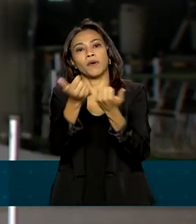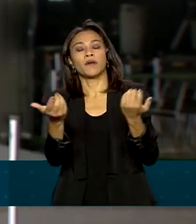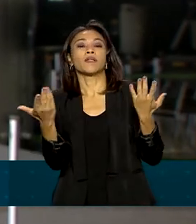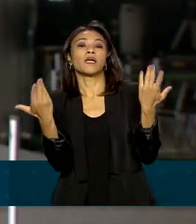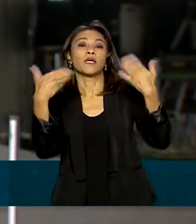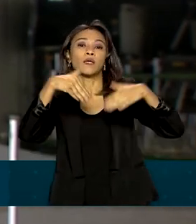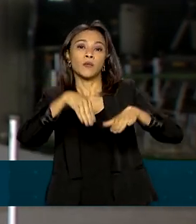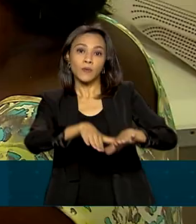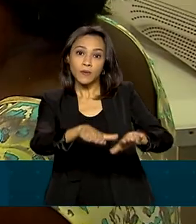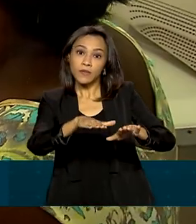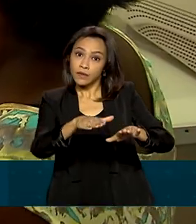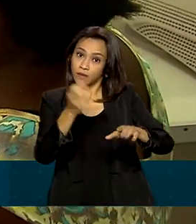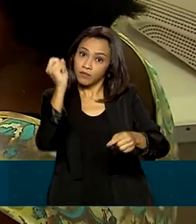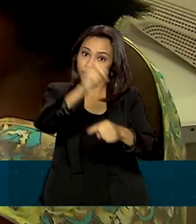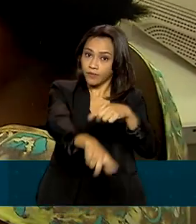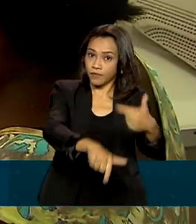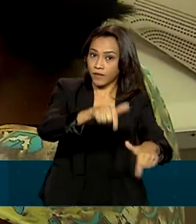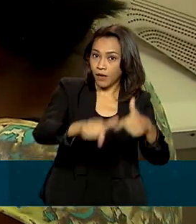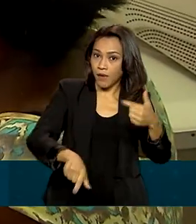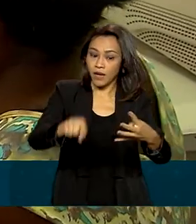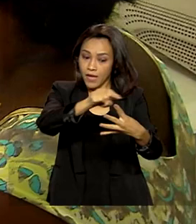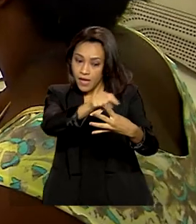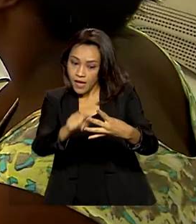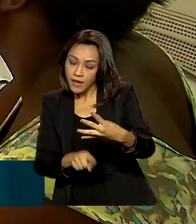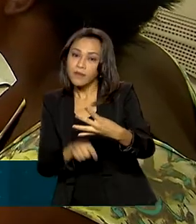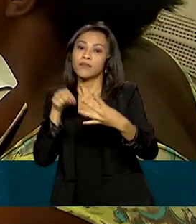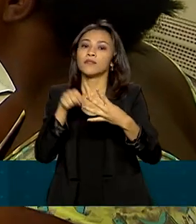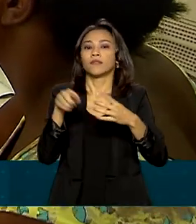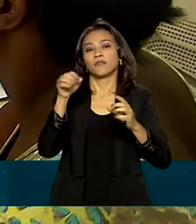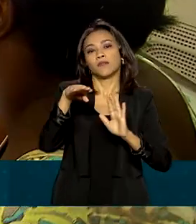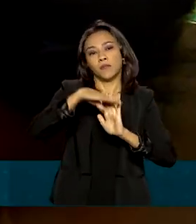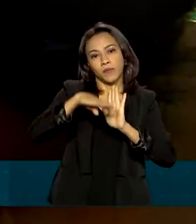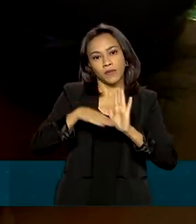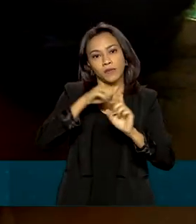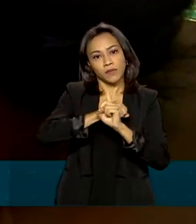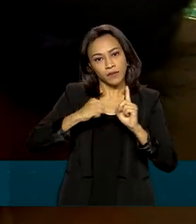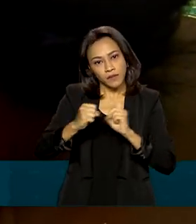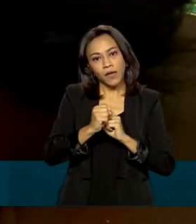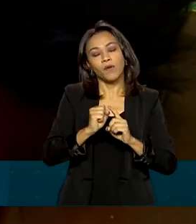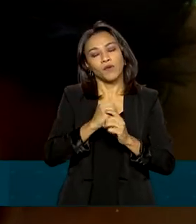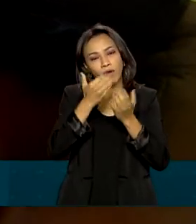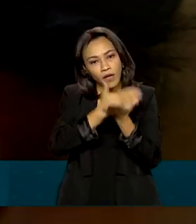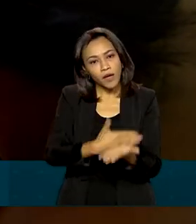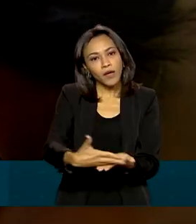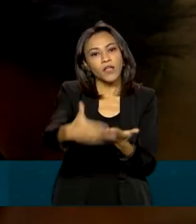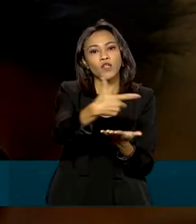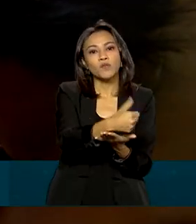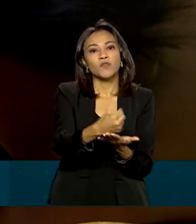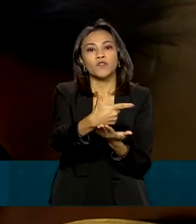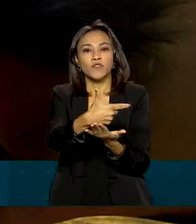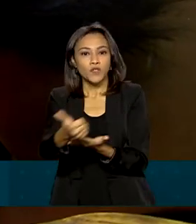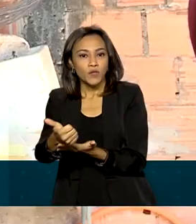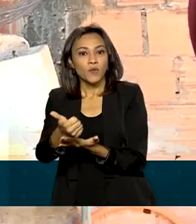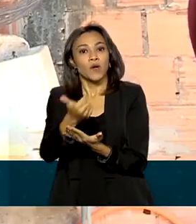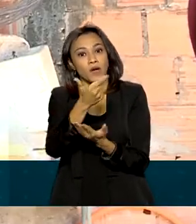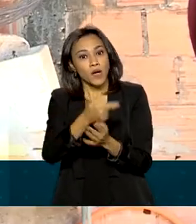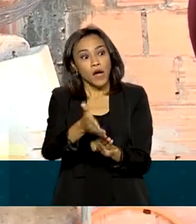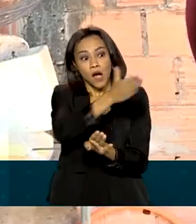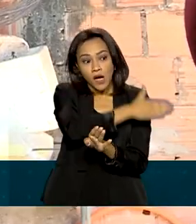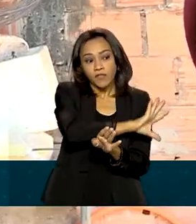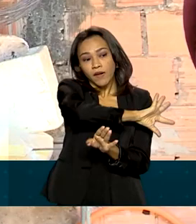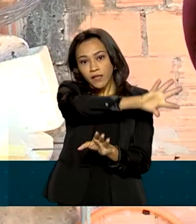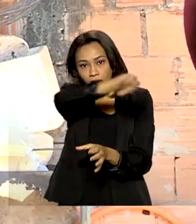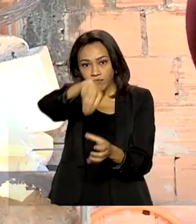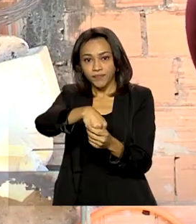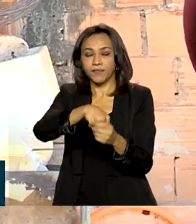todas as famílias beneficiadas pelo Bolsa Família no mês de outubro de dois mil e 21 também incluídas automaticamente o